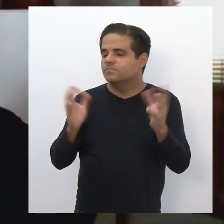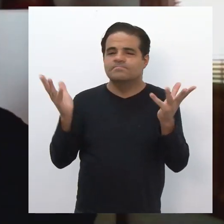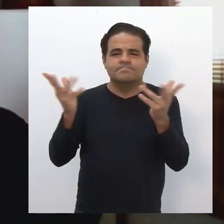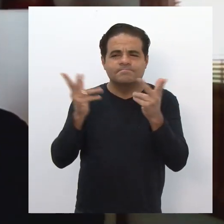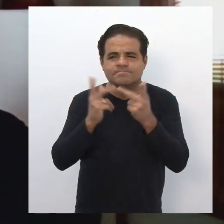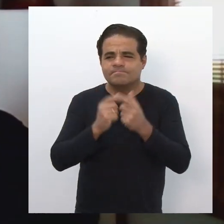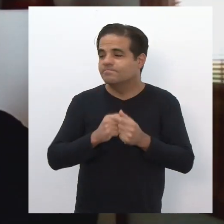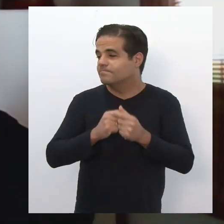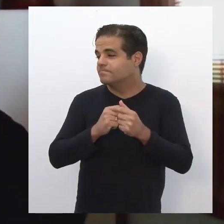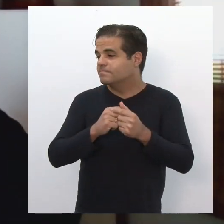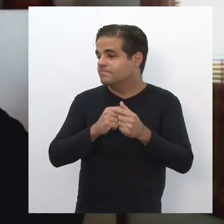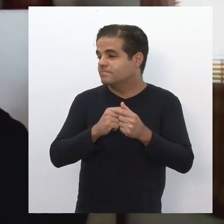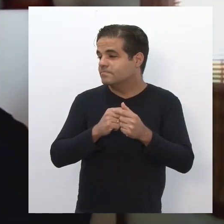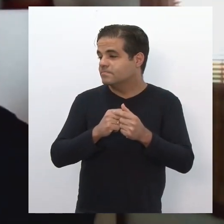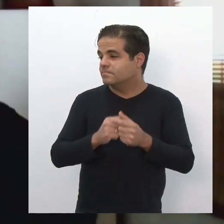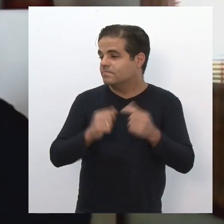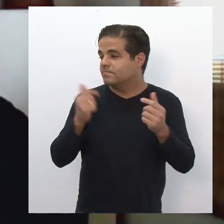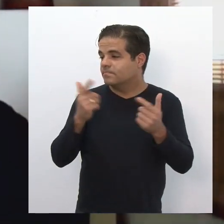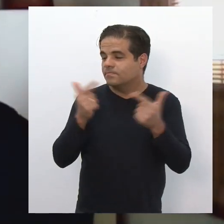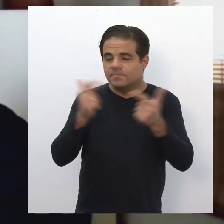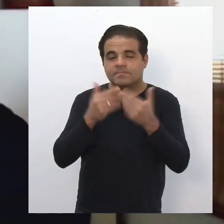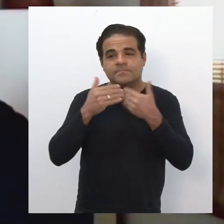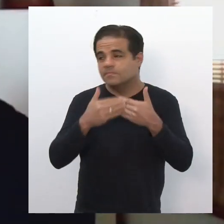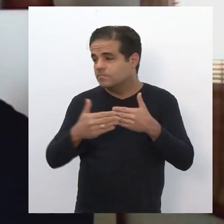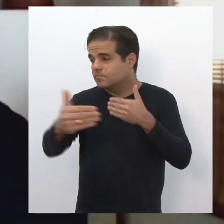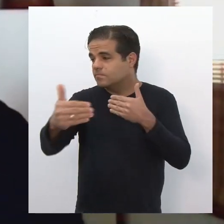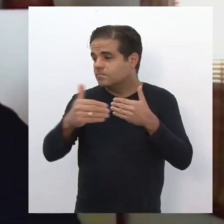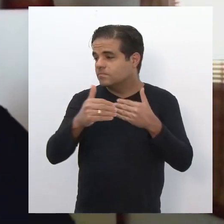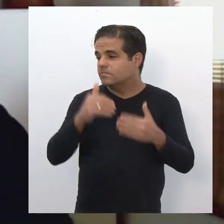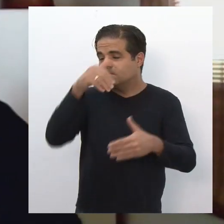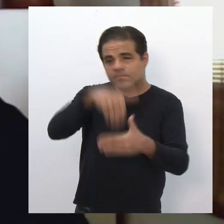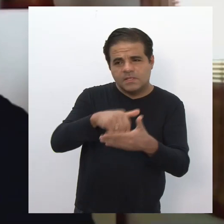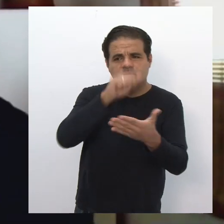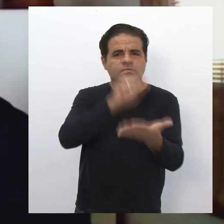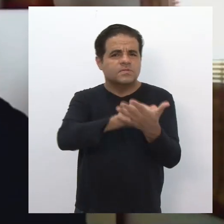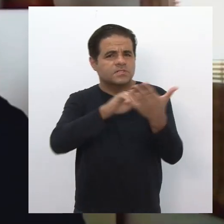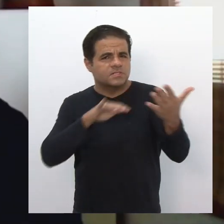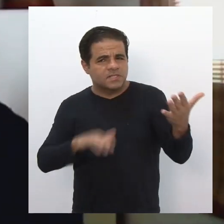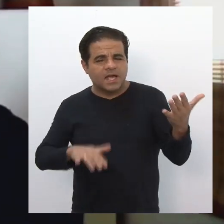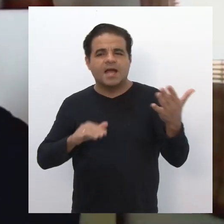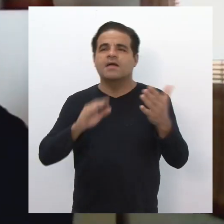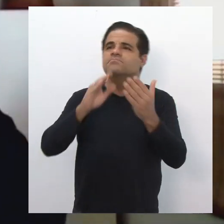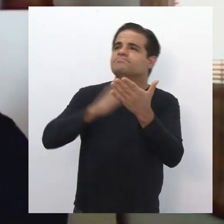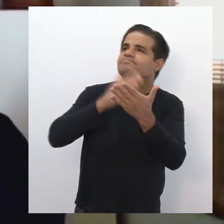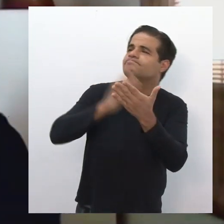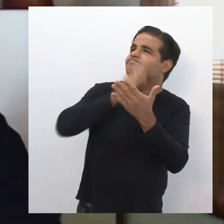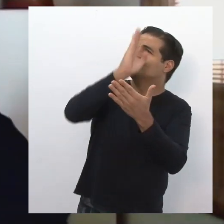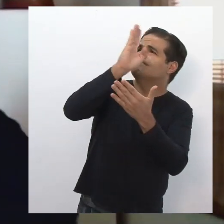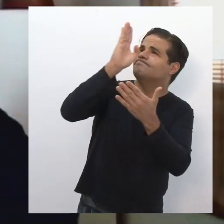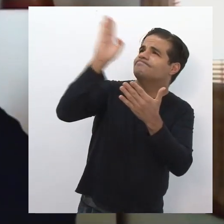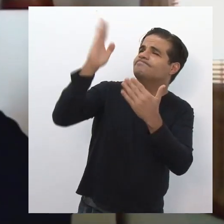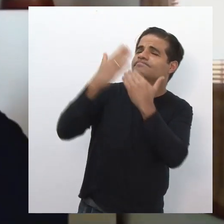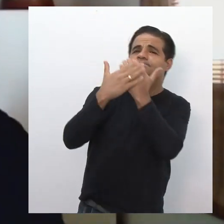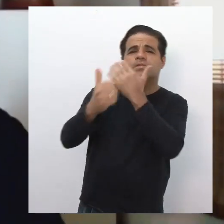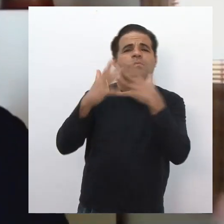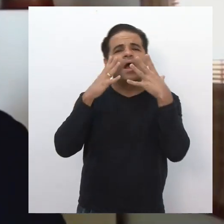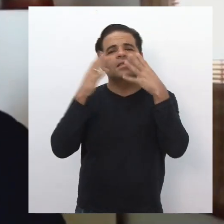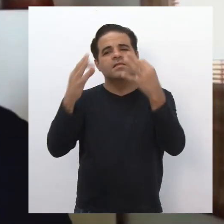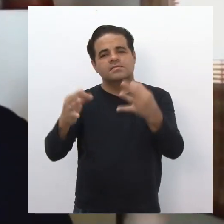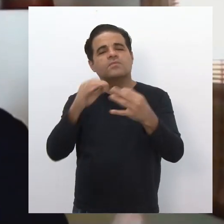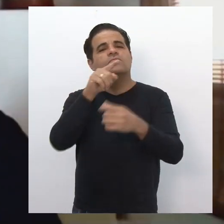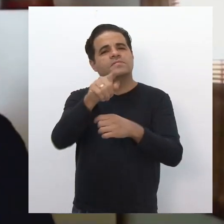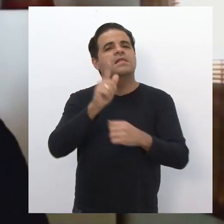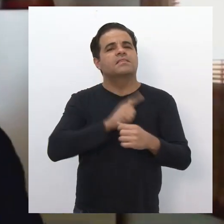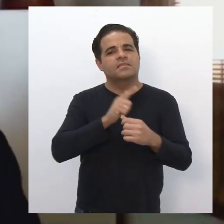Chiara para cá. Fechado. Pierre, dentre as atividades das bibliotecas, nos chamou muito a atenção que você